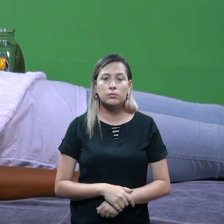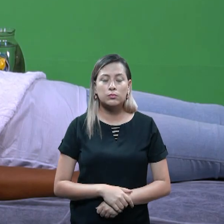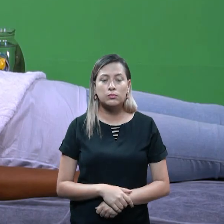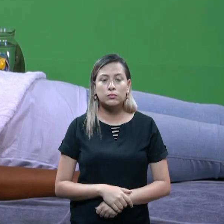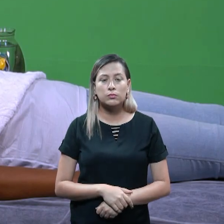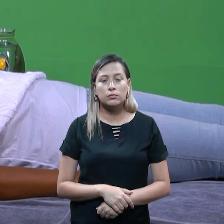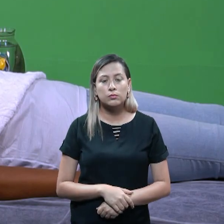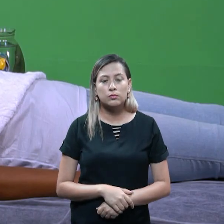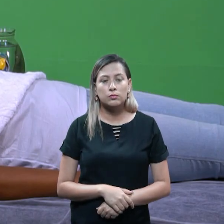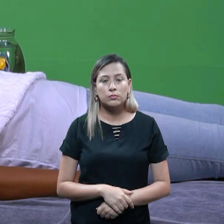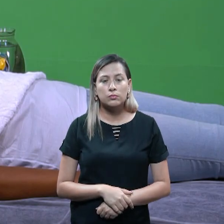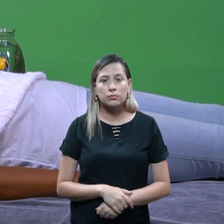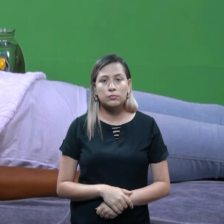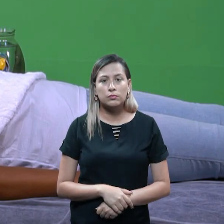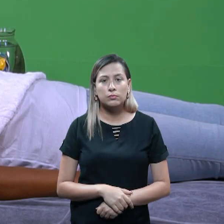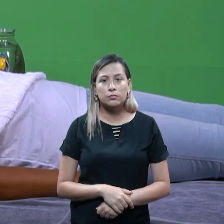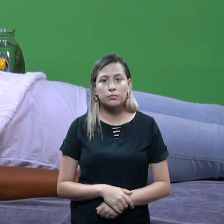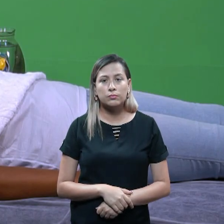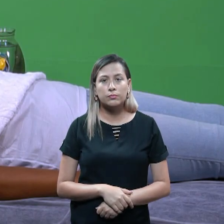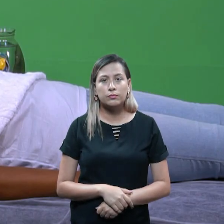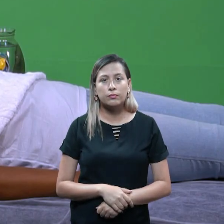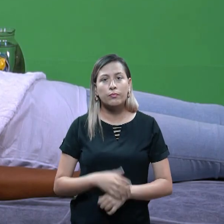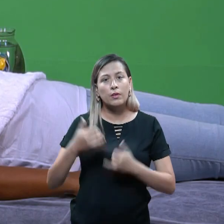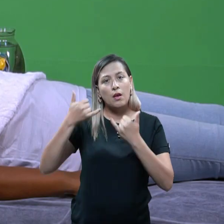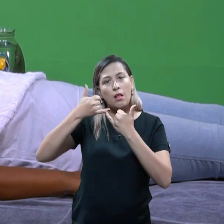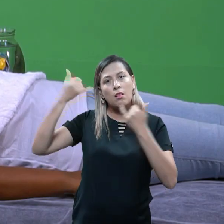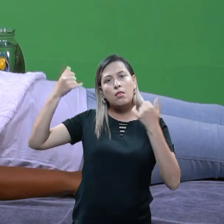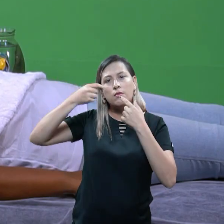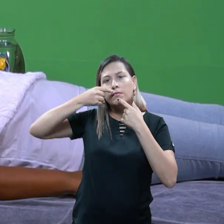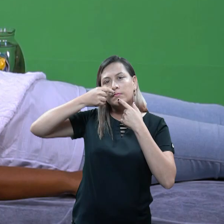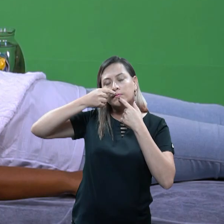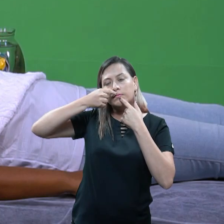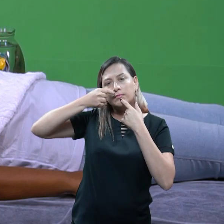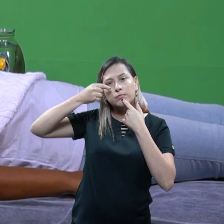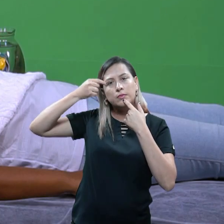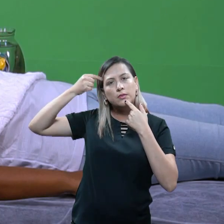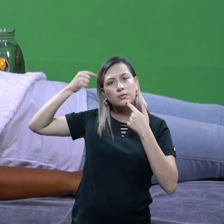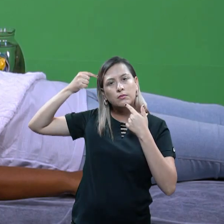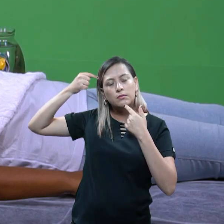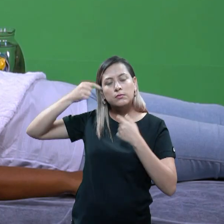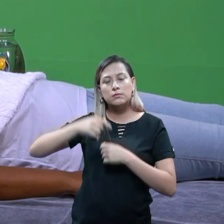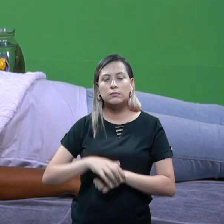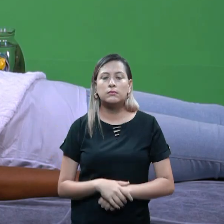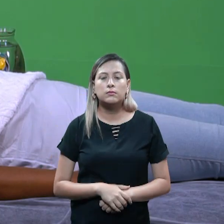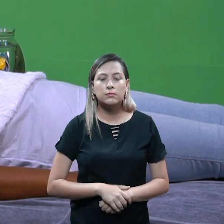Que é o arco do cupido. E aí eu vou olhar